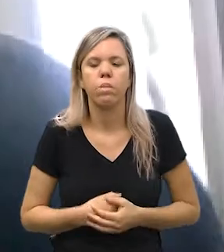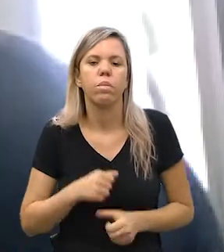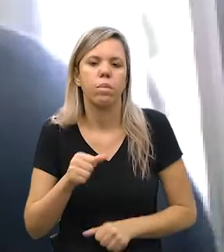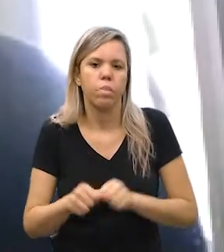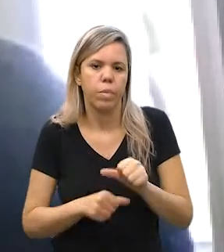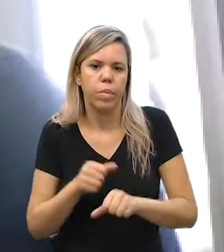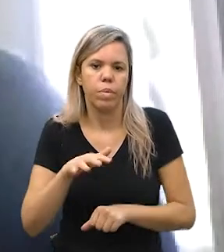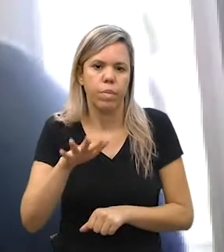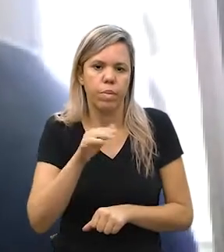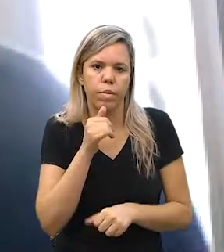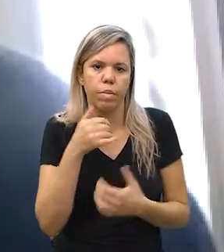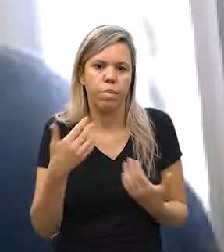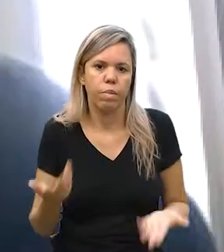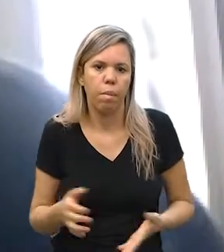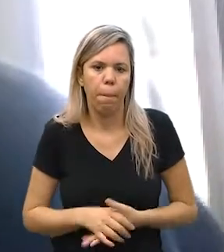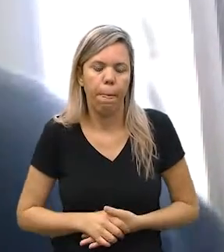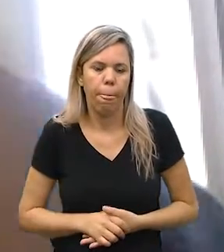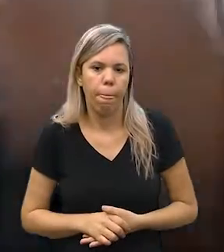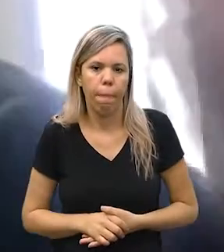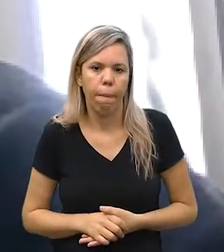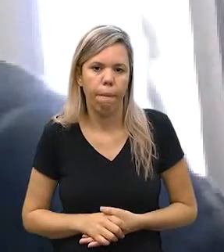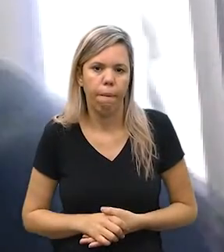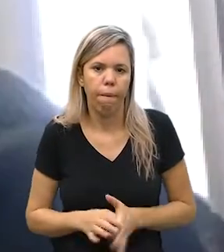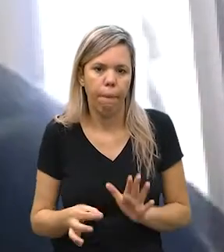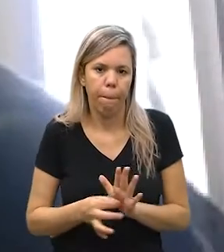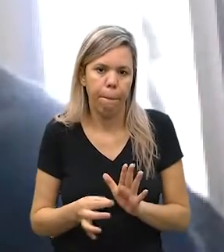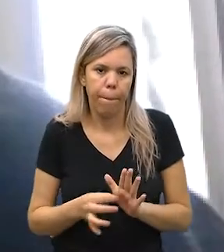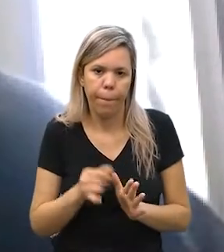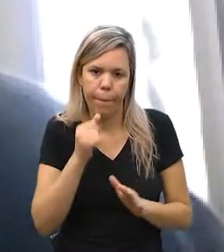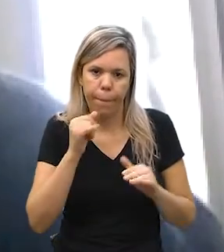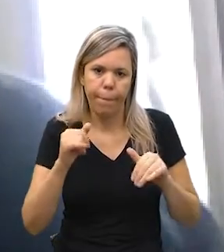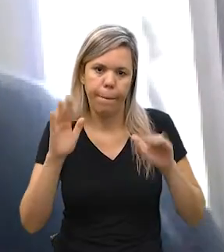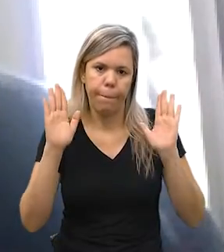Tornando eles, assim, de um ponto de vista